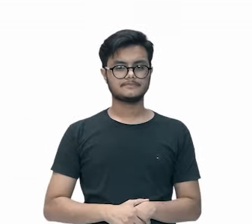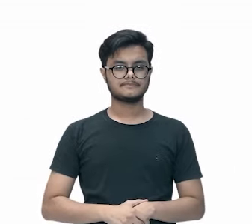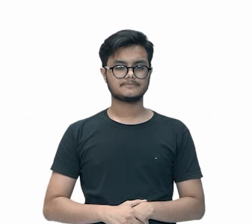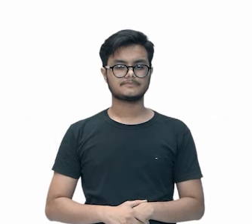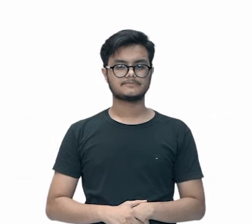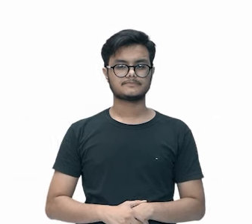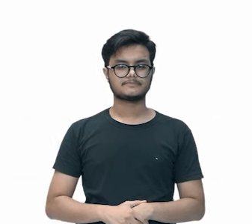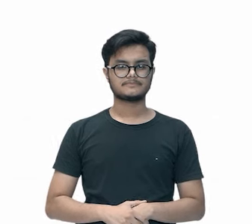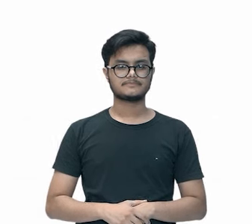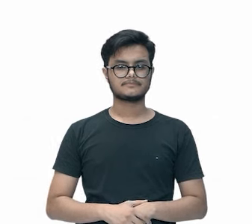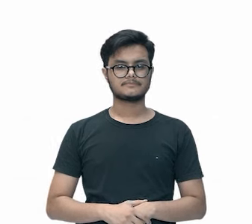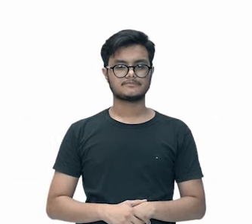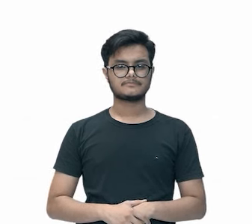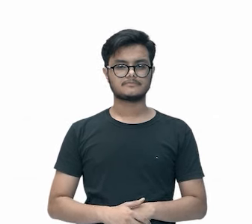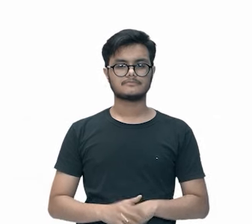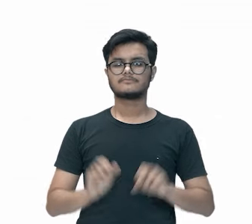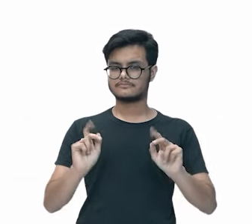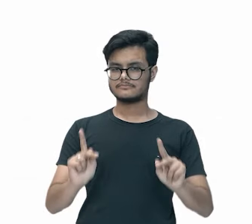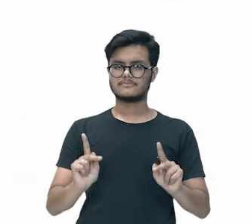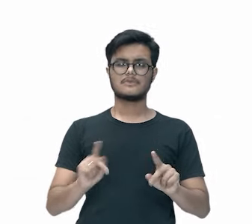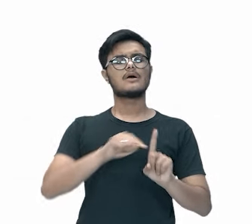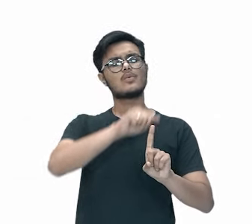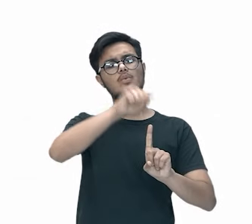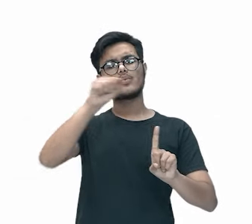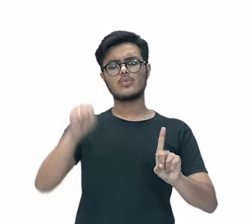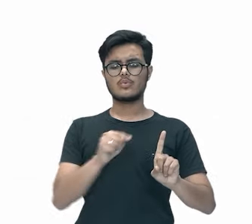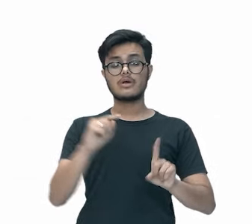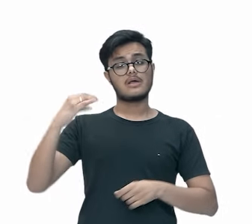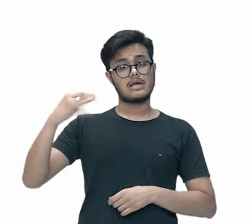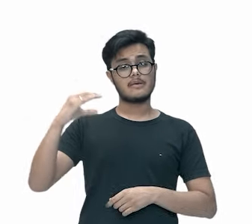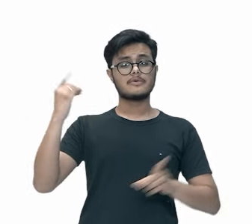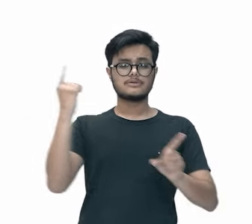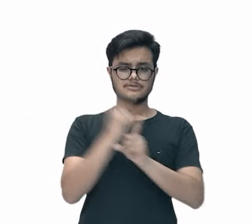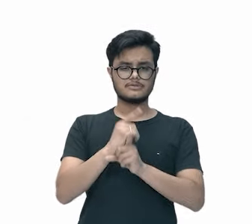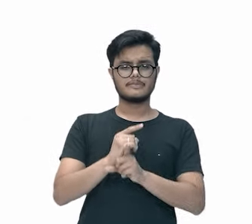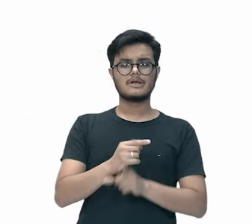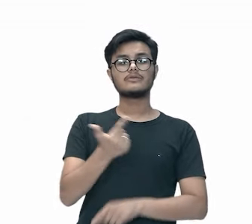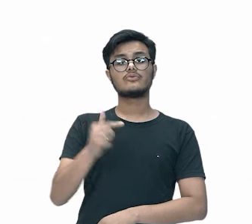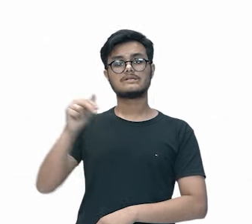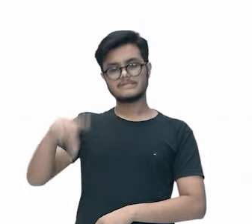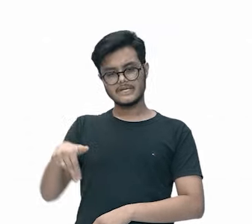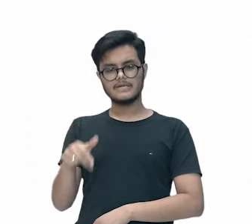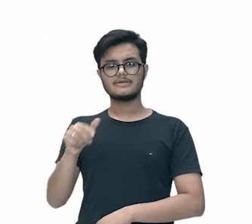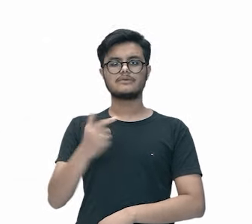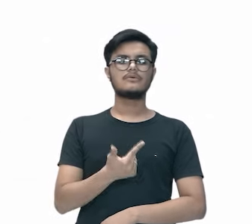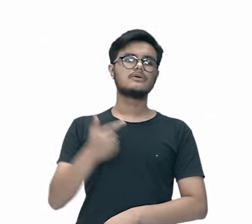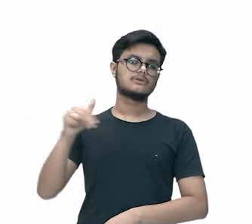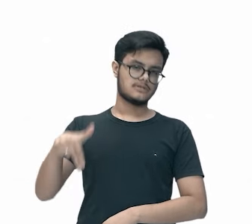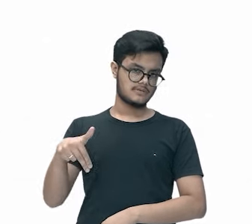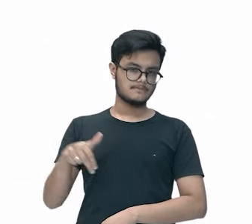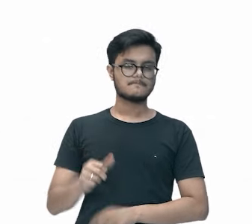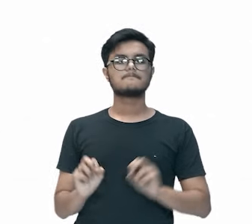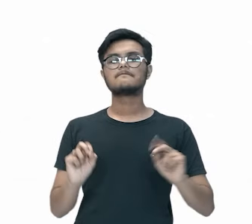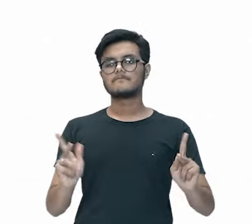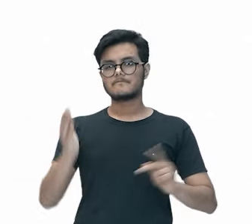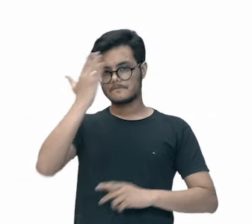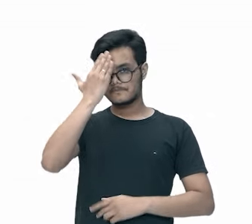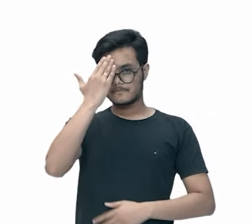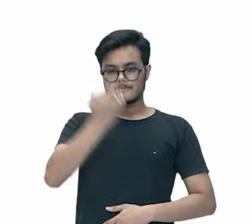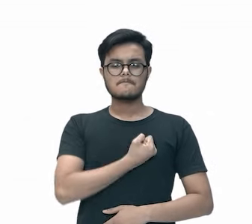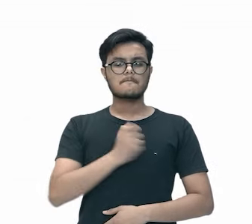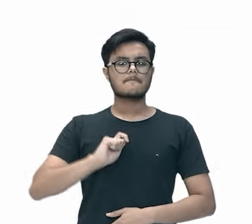basta substituir, saber quantos carbonos tem ali, eu consigo determinar a fórmula geral e eu consigo classificar